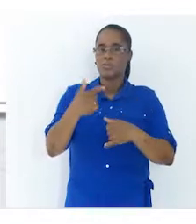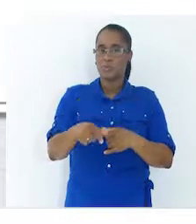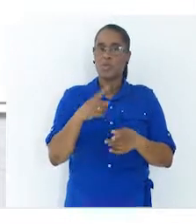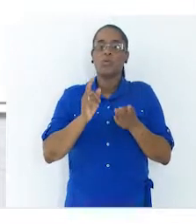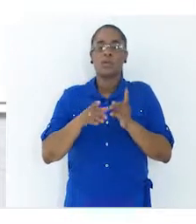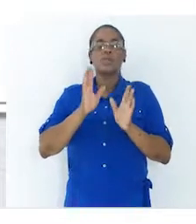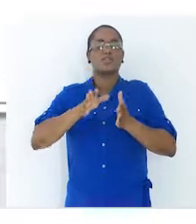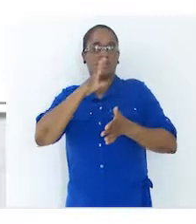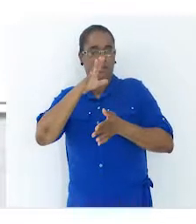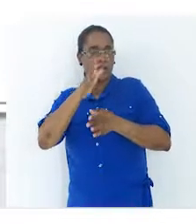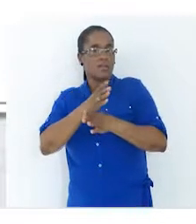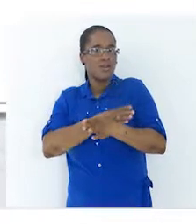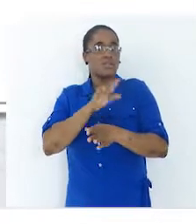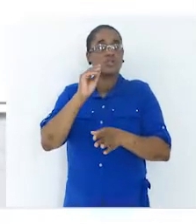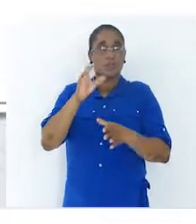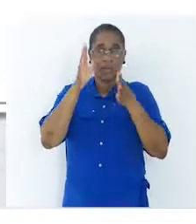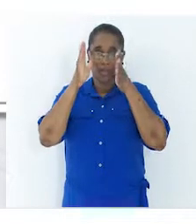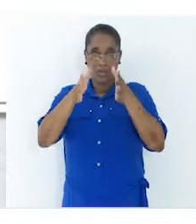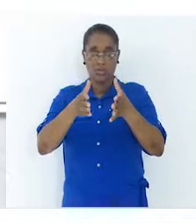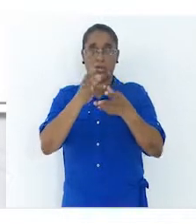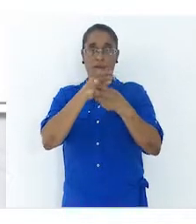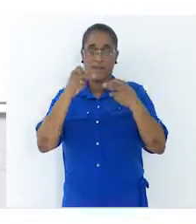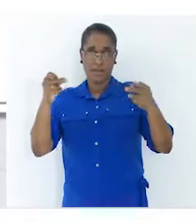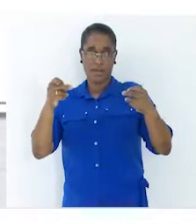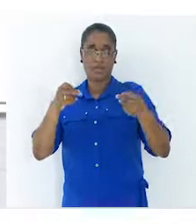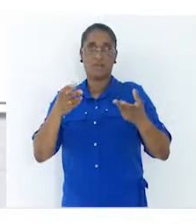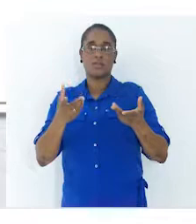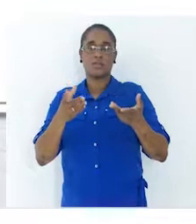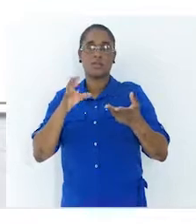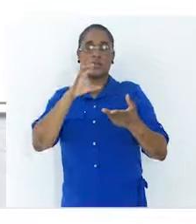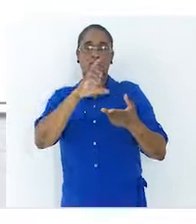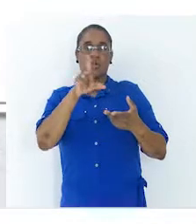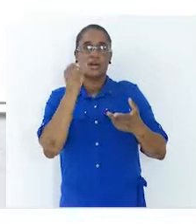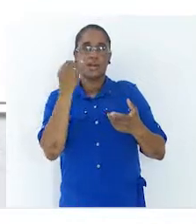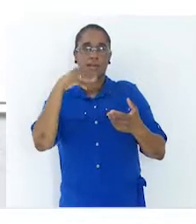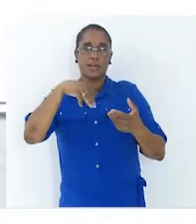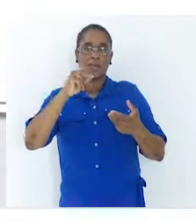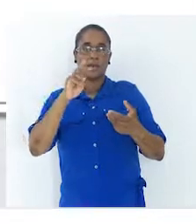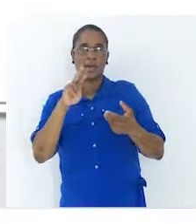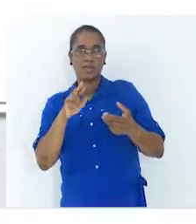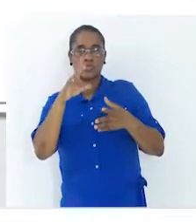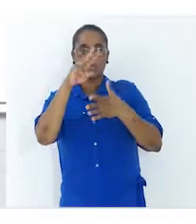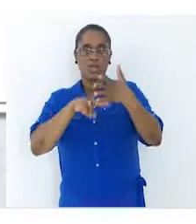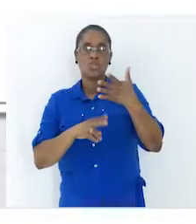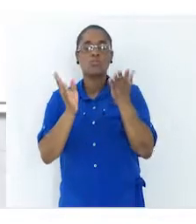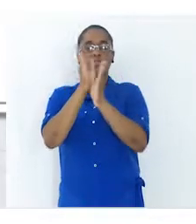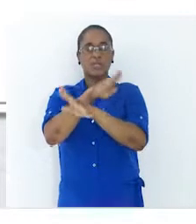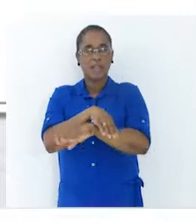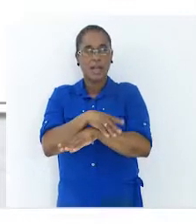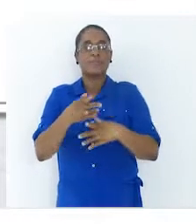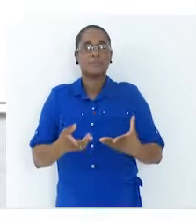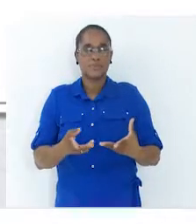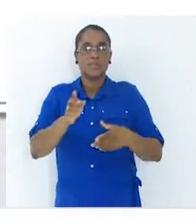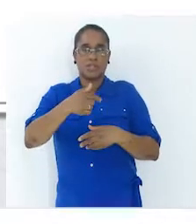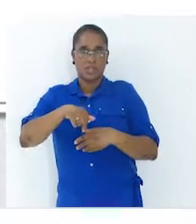atenção, portanto, é a frase que é o clímax do texto publicitário, que nós